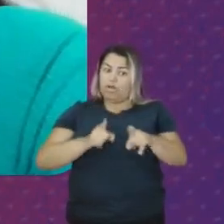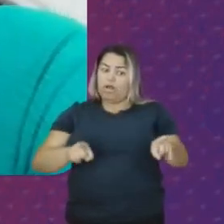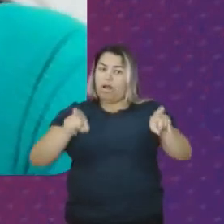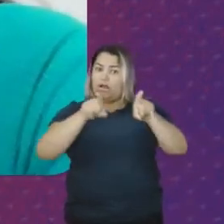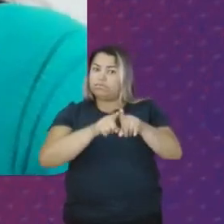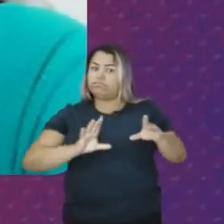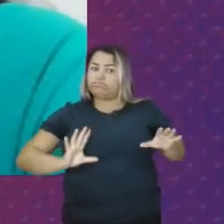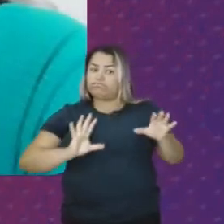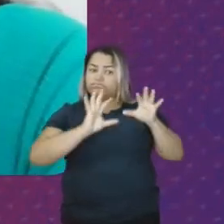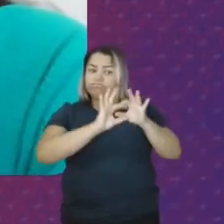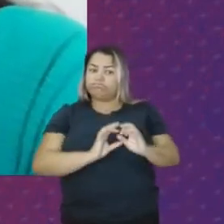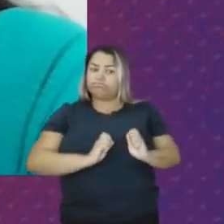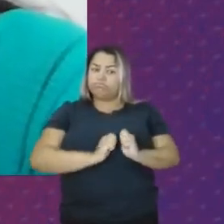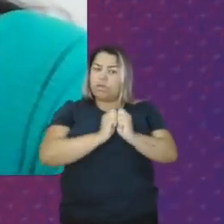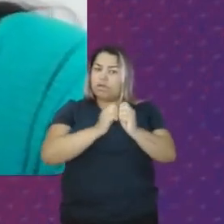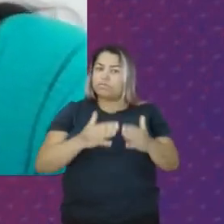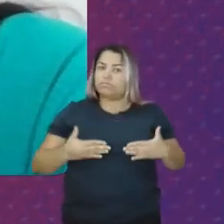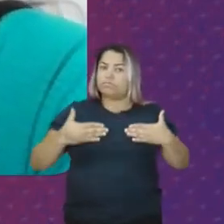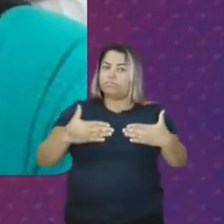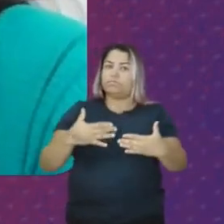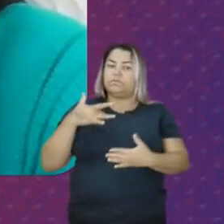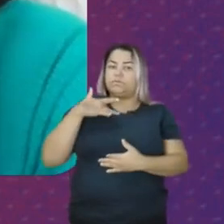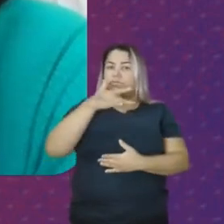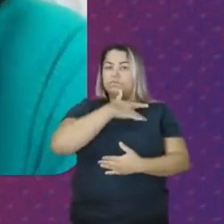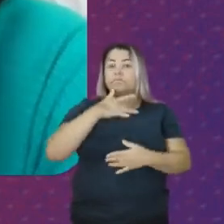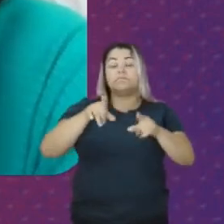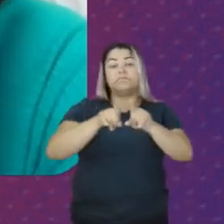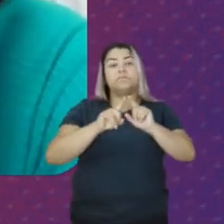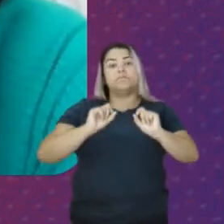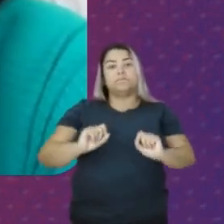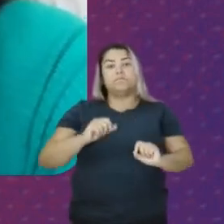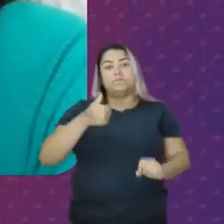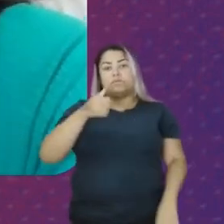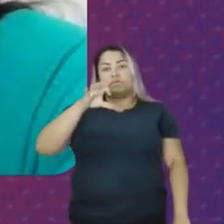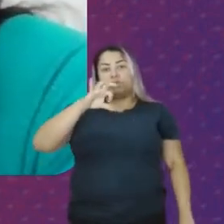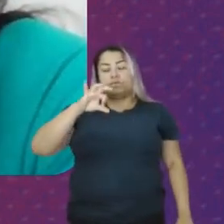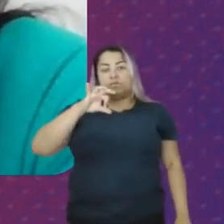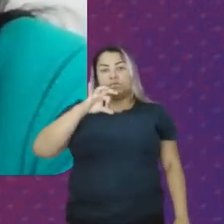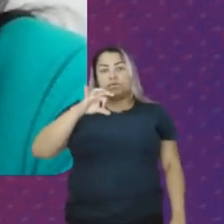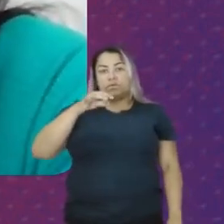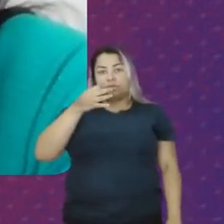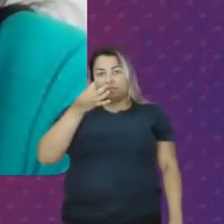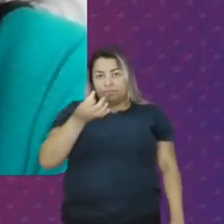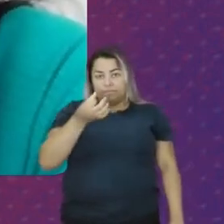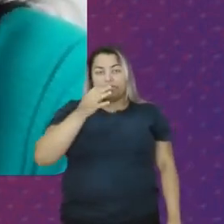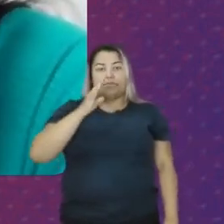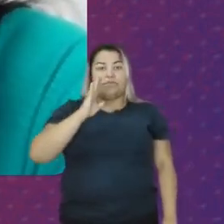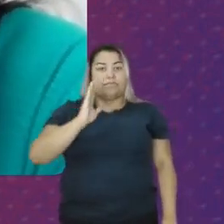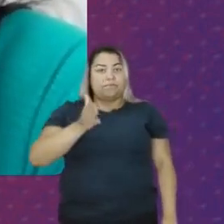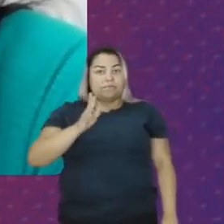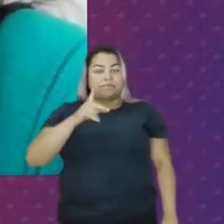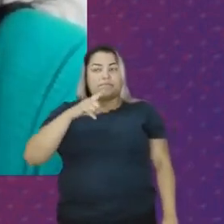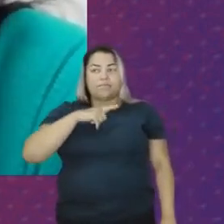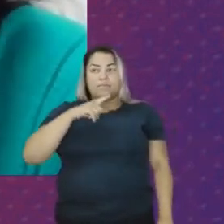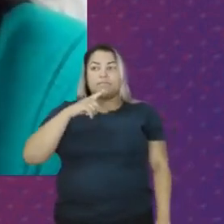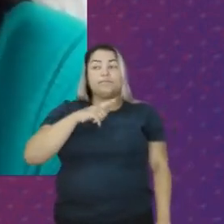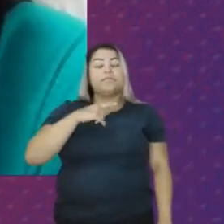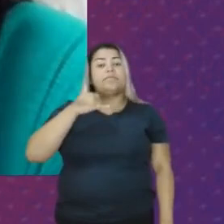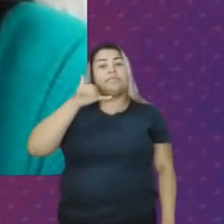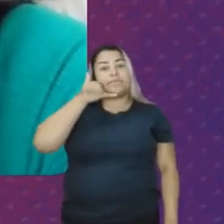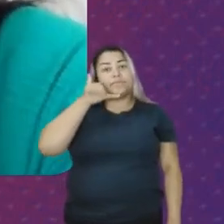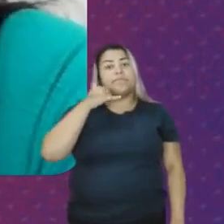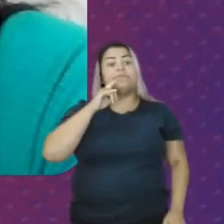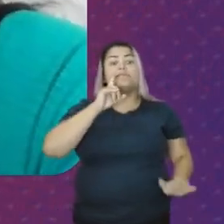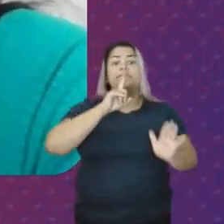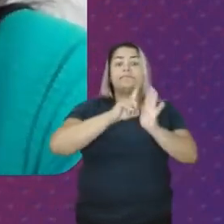parceria junto ao Ministério da Saúde, que desde de 1996 já tinha um serviço telefônico chamado